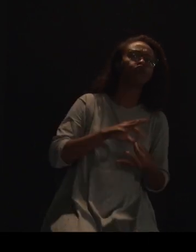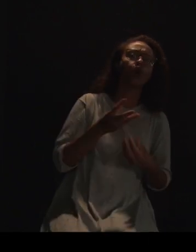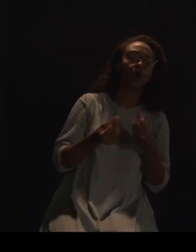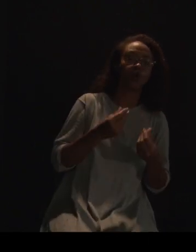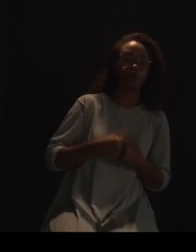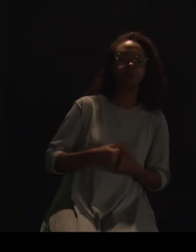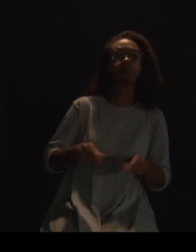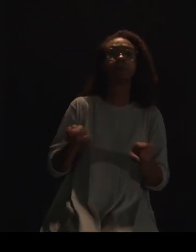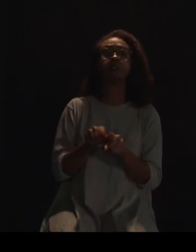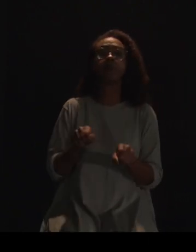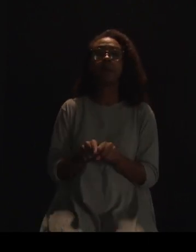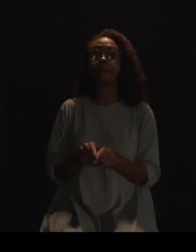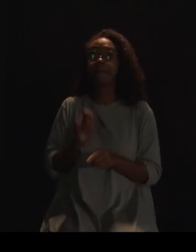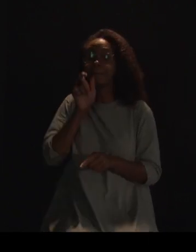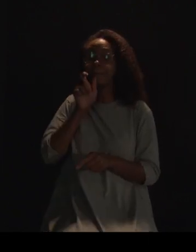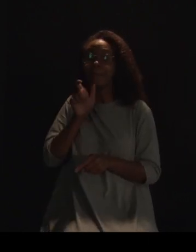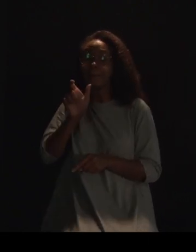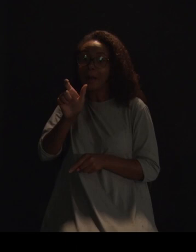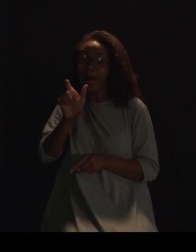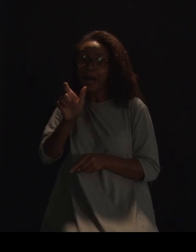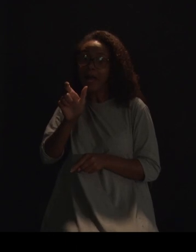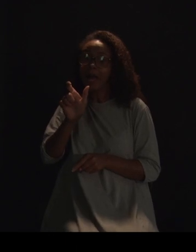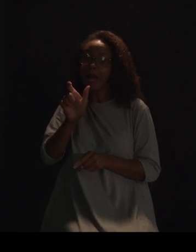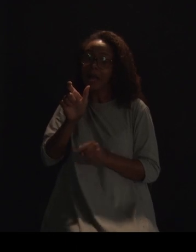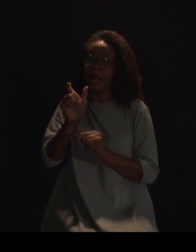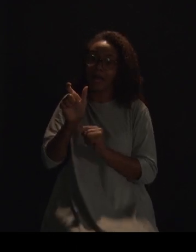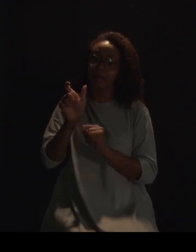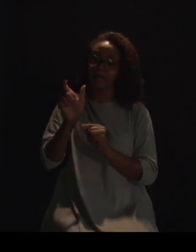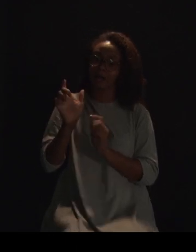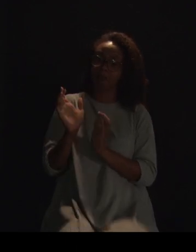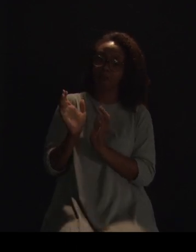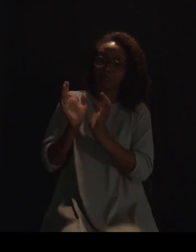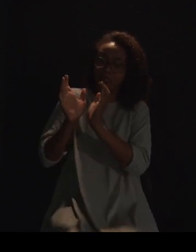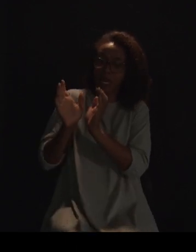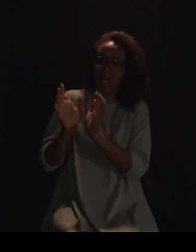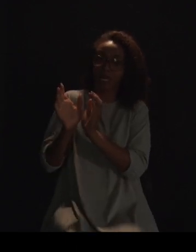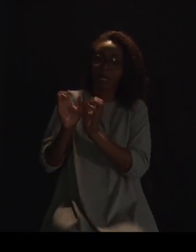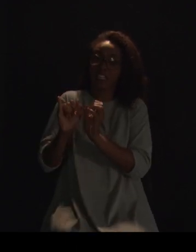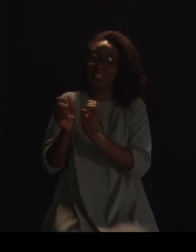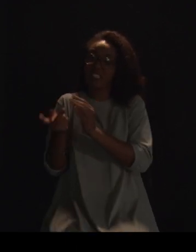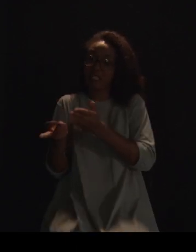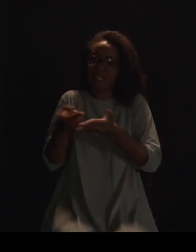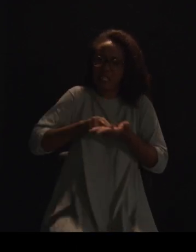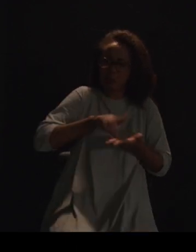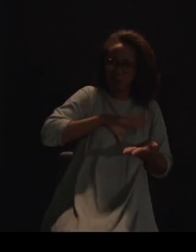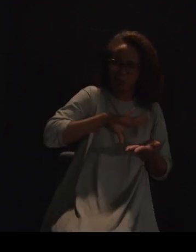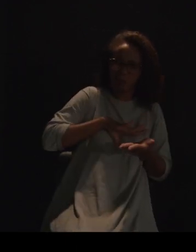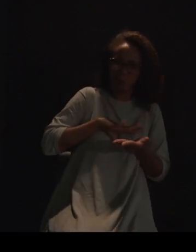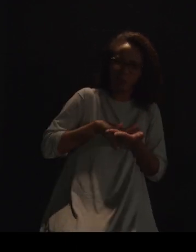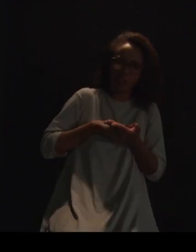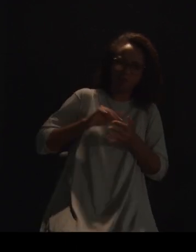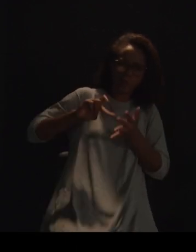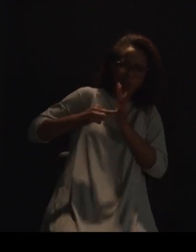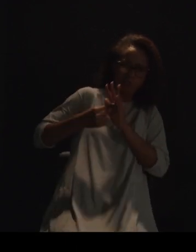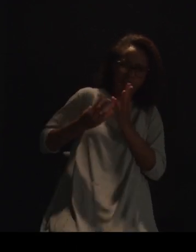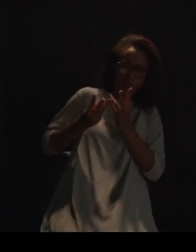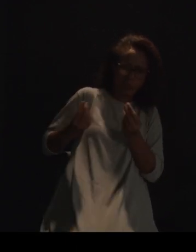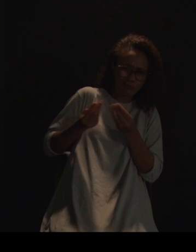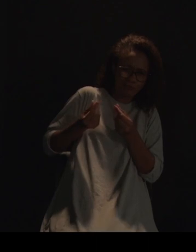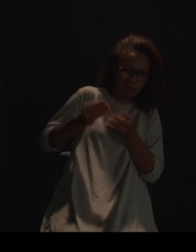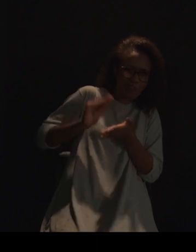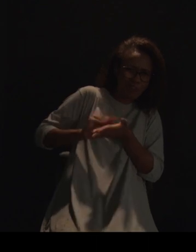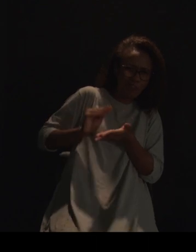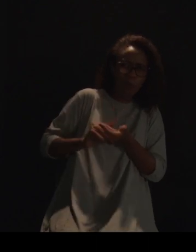sagradas indígenas perdem a força quando traduzidas para o português são